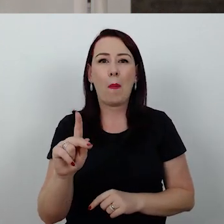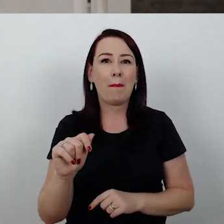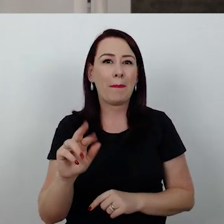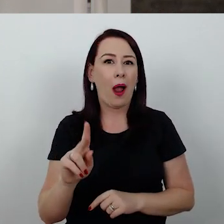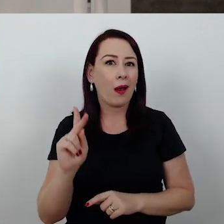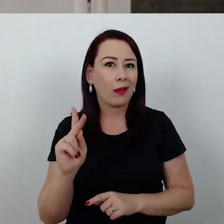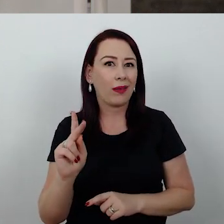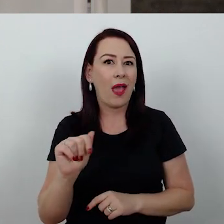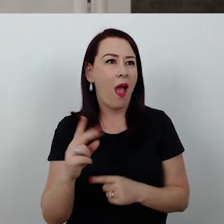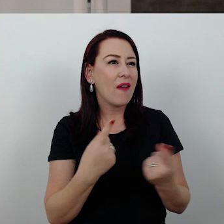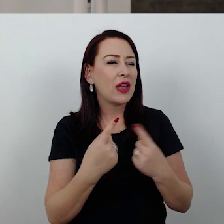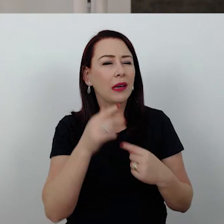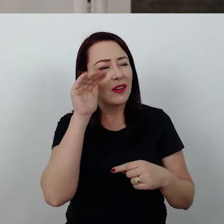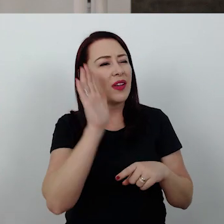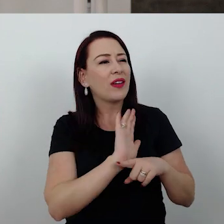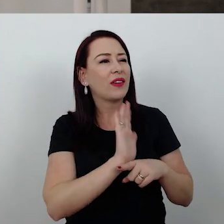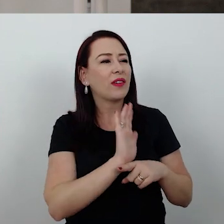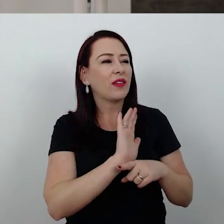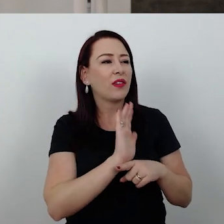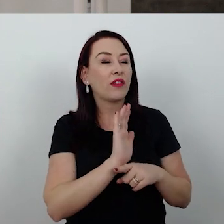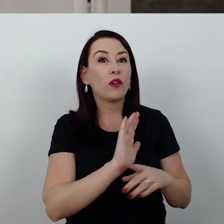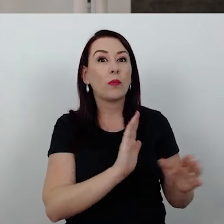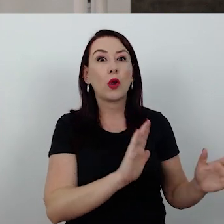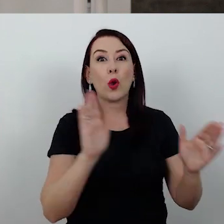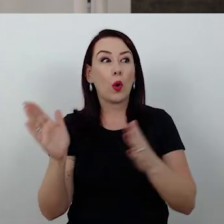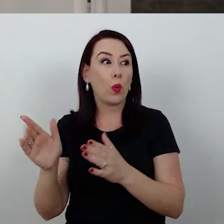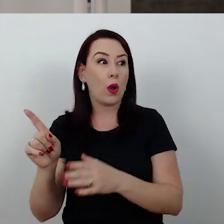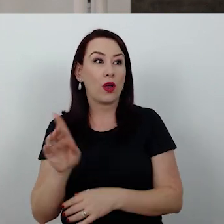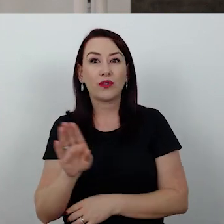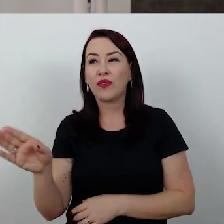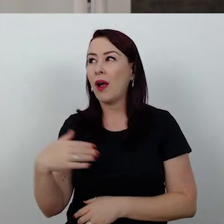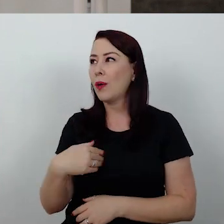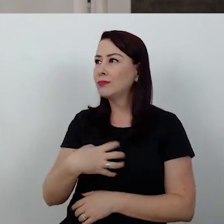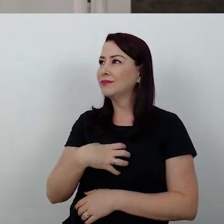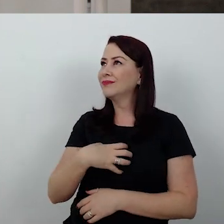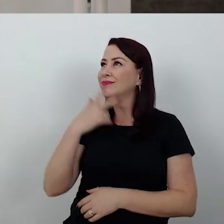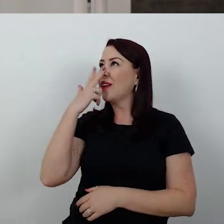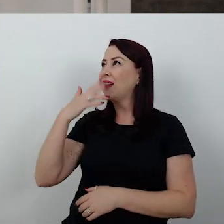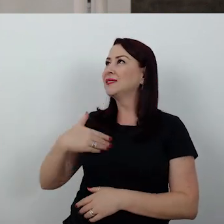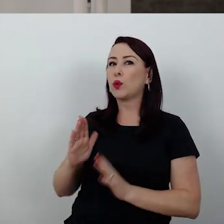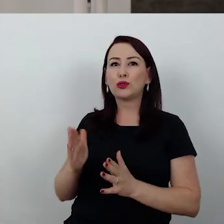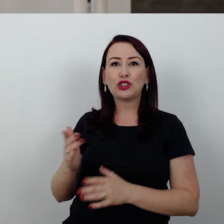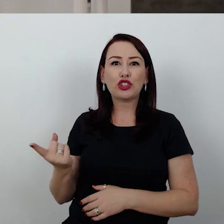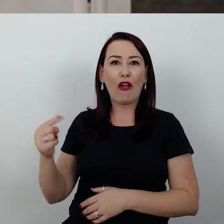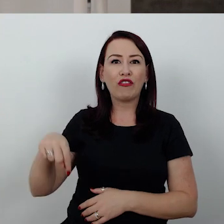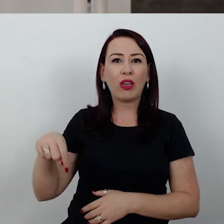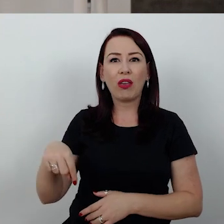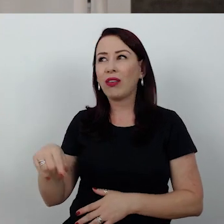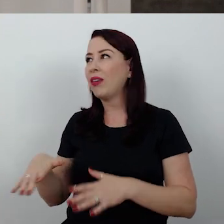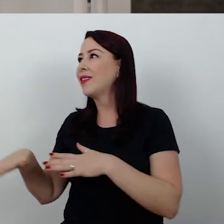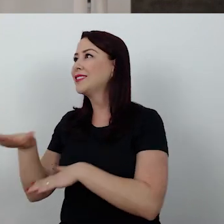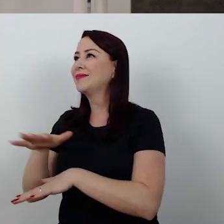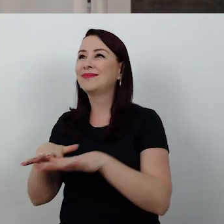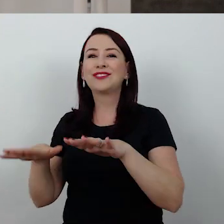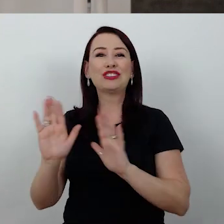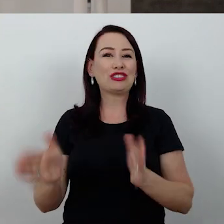aquelas avenidas. Então, quando a gente chega nesse território, a gente tem uma sensação de pertencimento, como se a gente já tivesse transitado por ali em algum